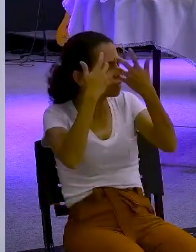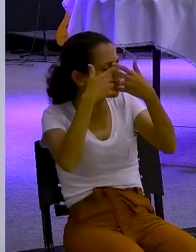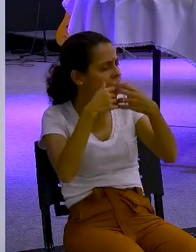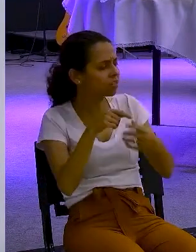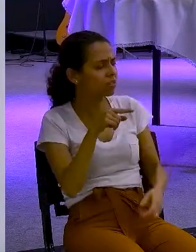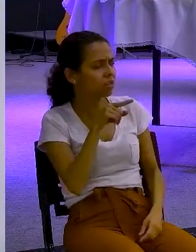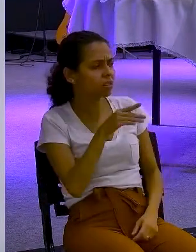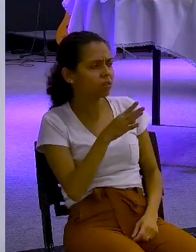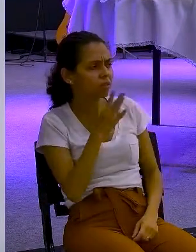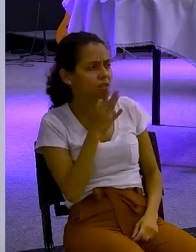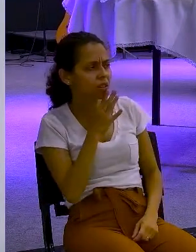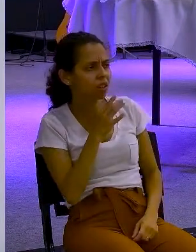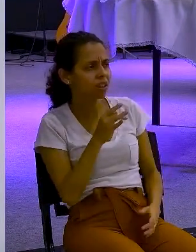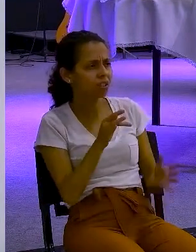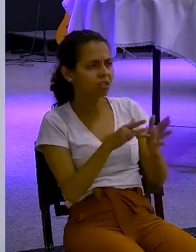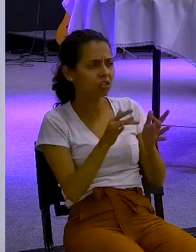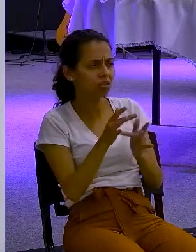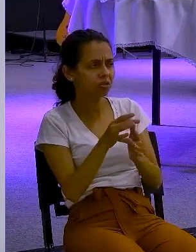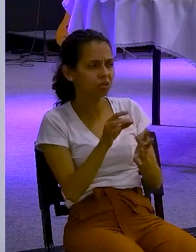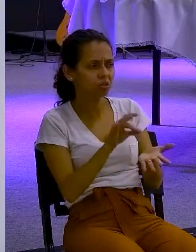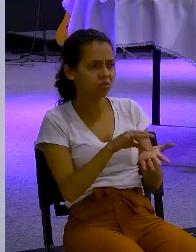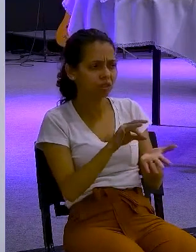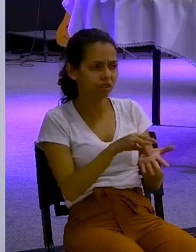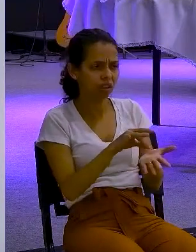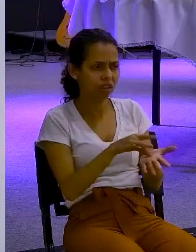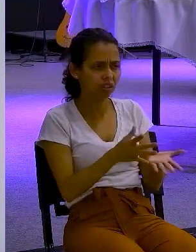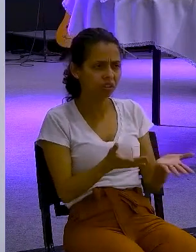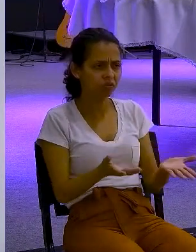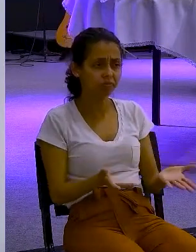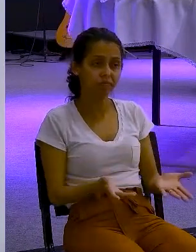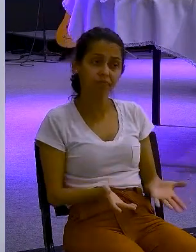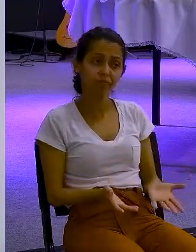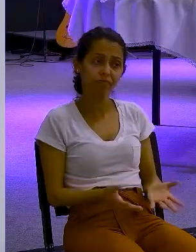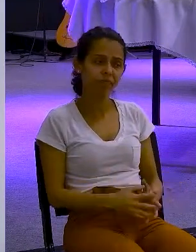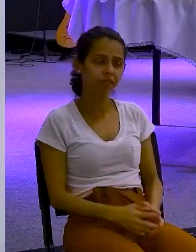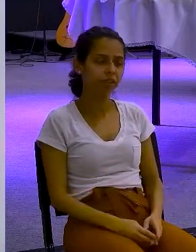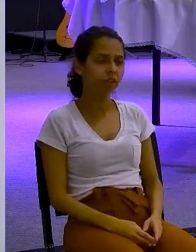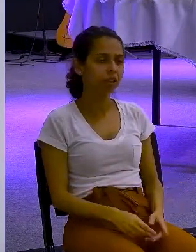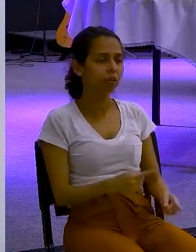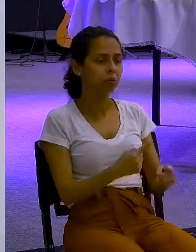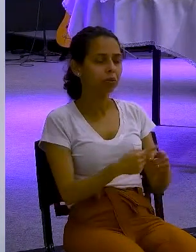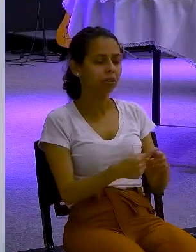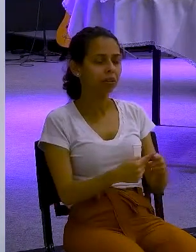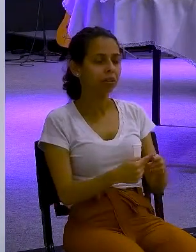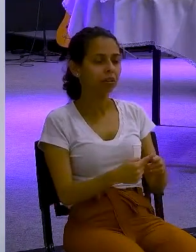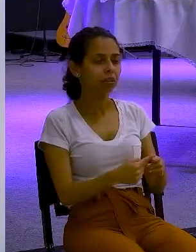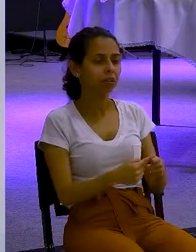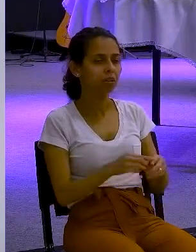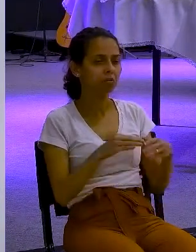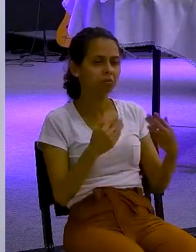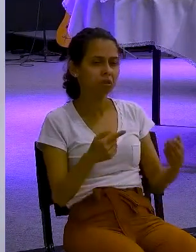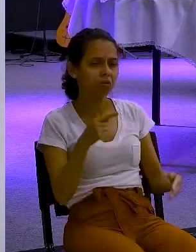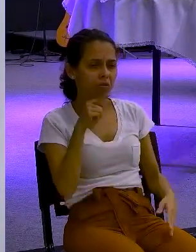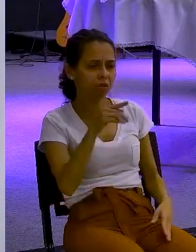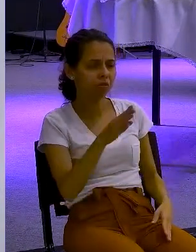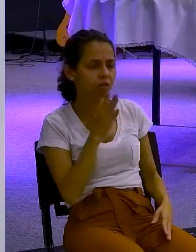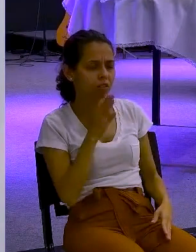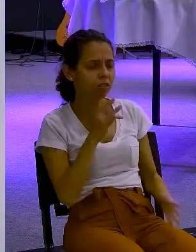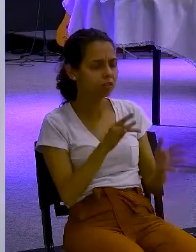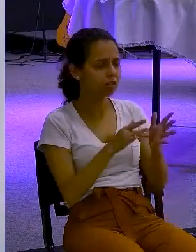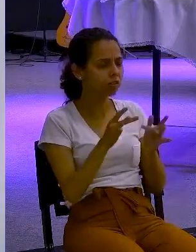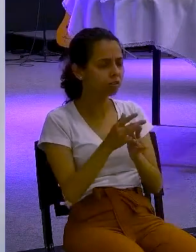Jesus, sabemos aquilo que nos aguarda. Podemos viver não olhando para